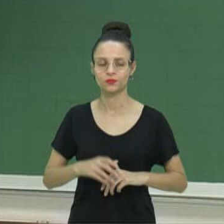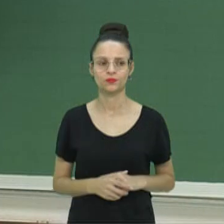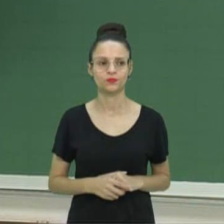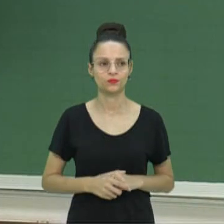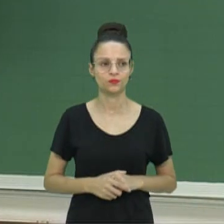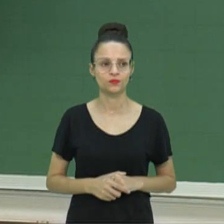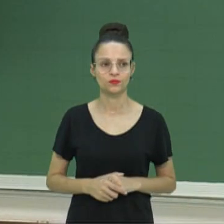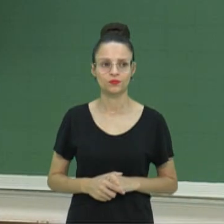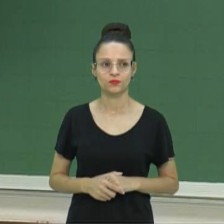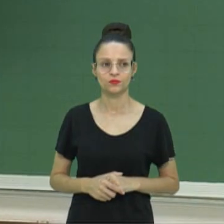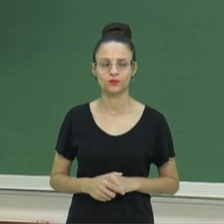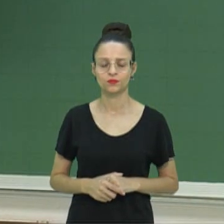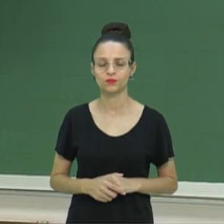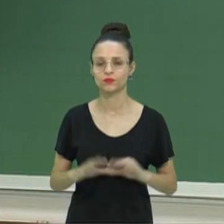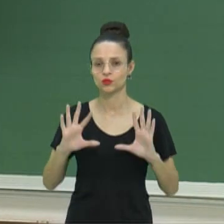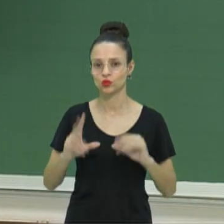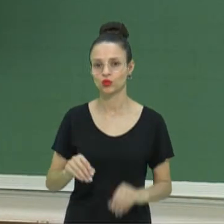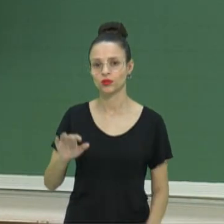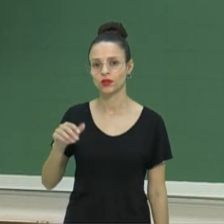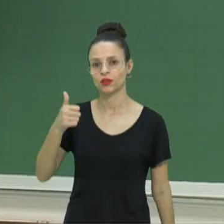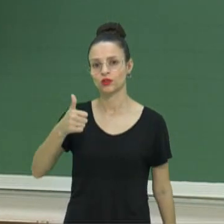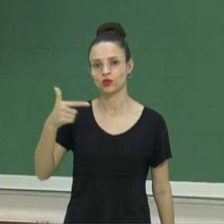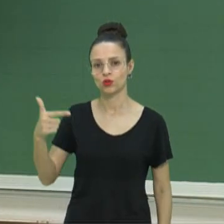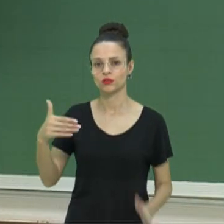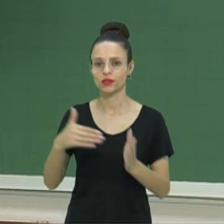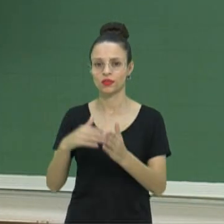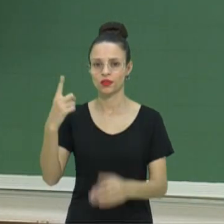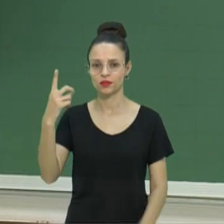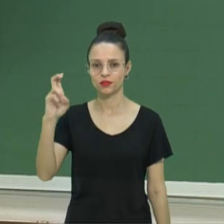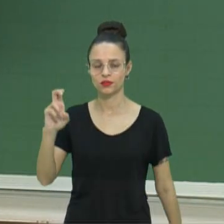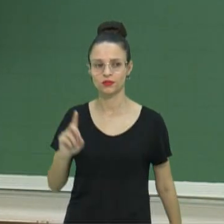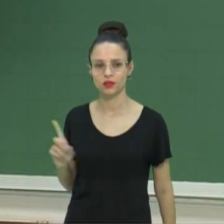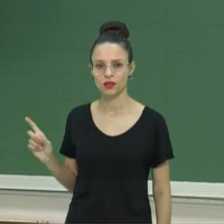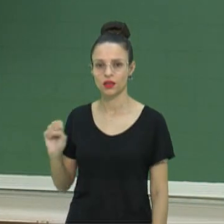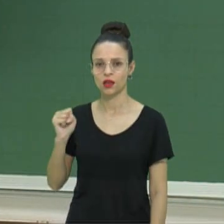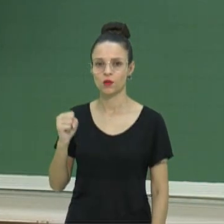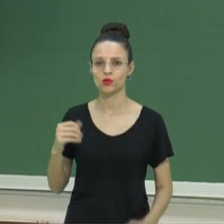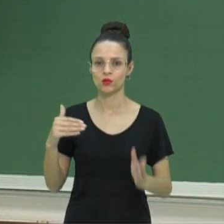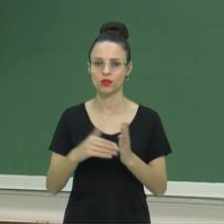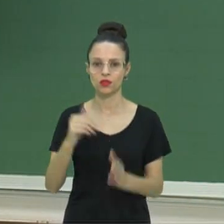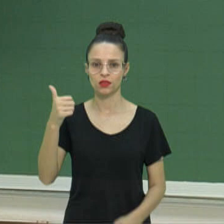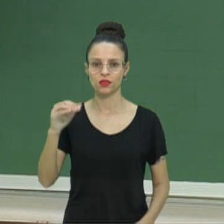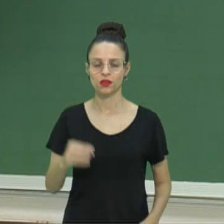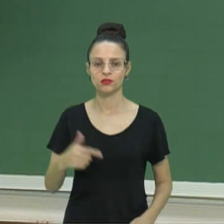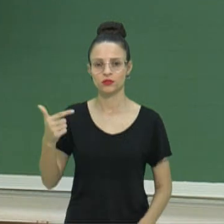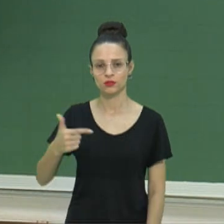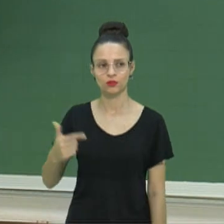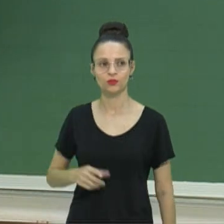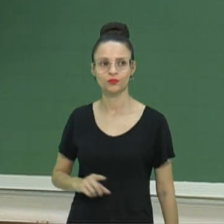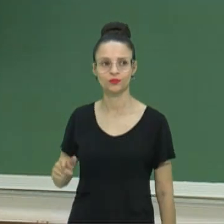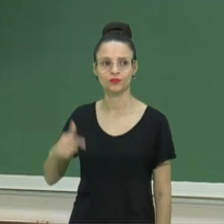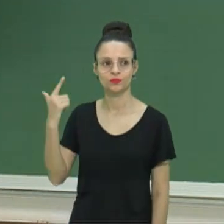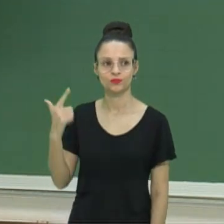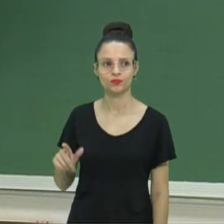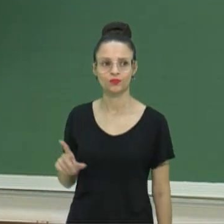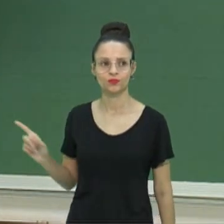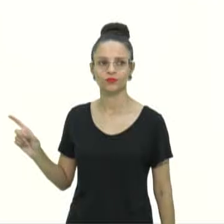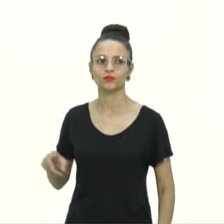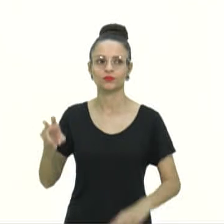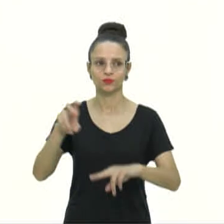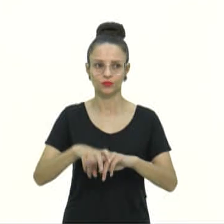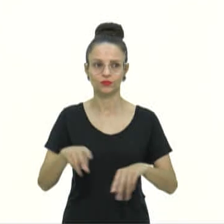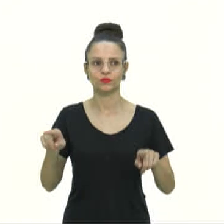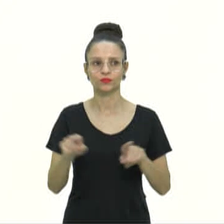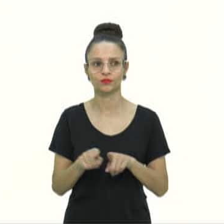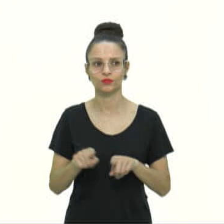Então, todas elas repetindo, 12 a 15 na primeira, 8 a 10 na segunda. E temos mais um aqui a ser feito sentado também,